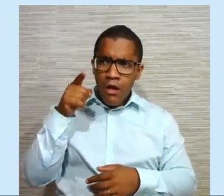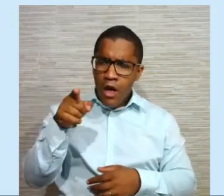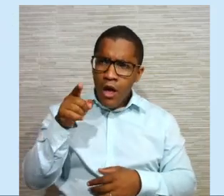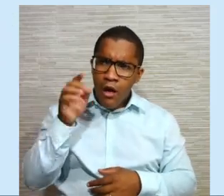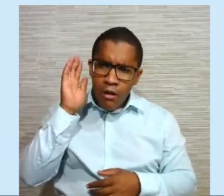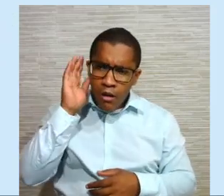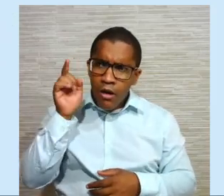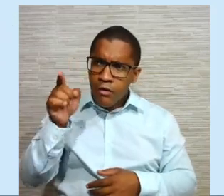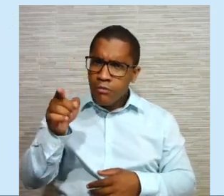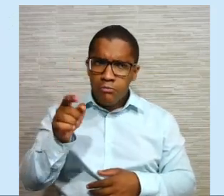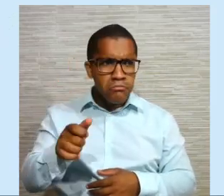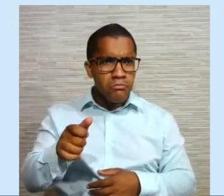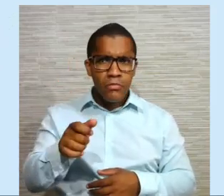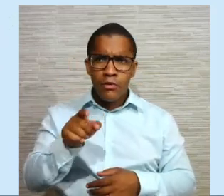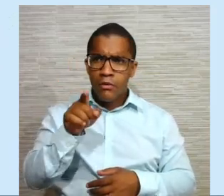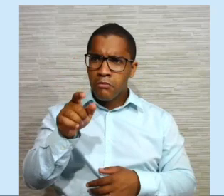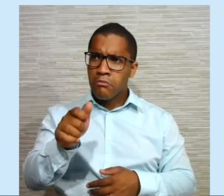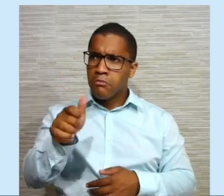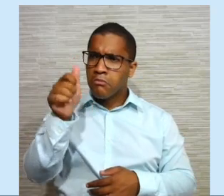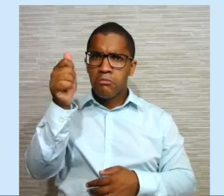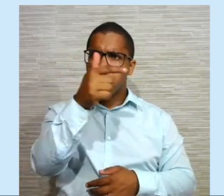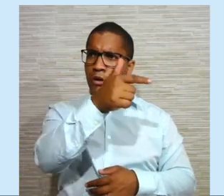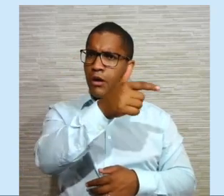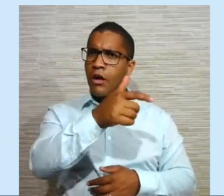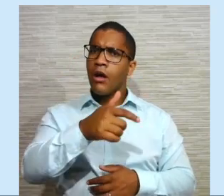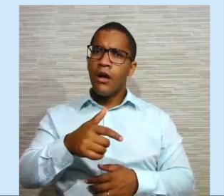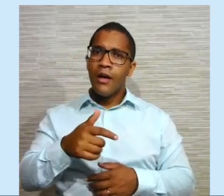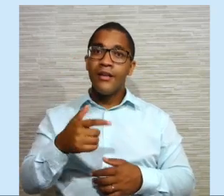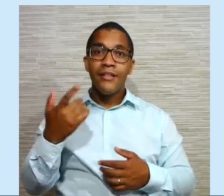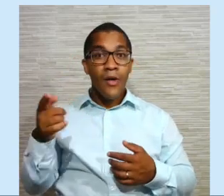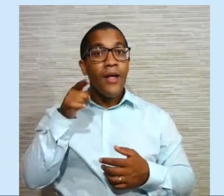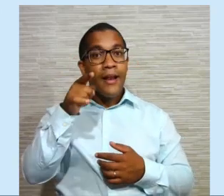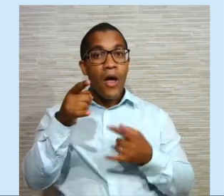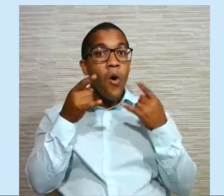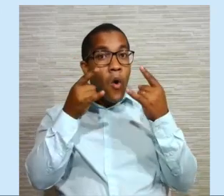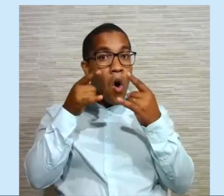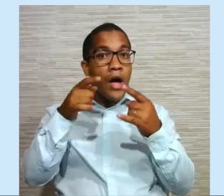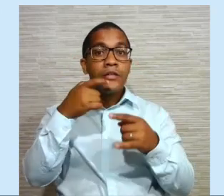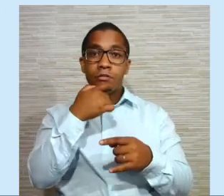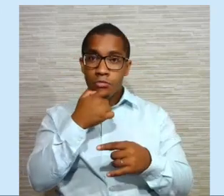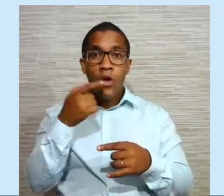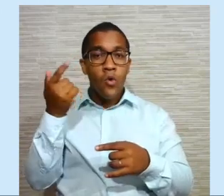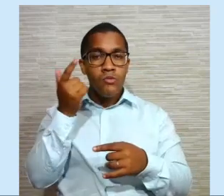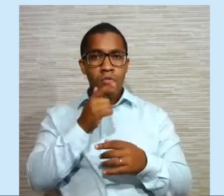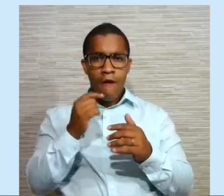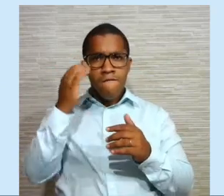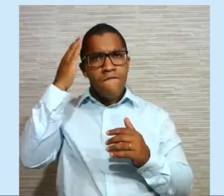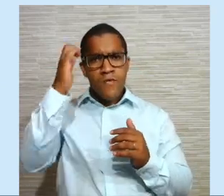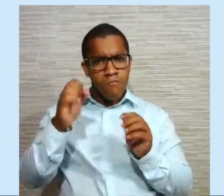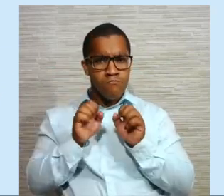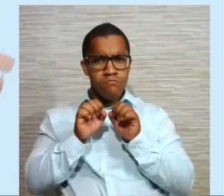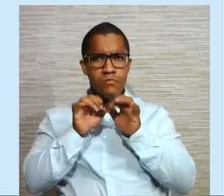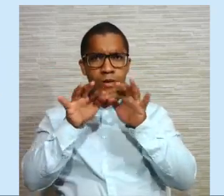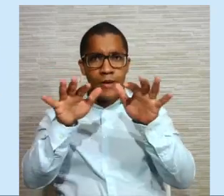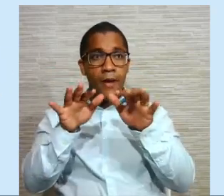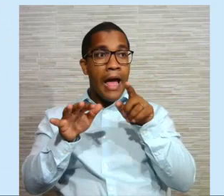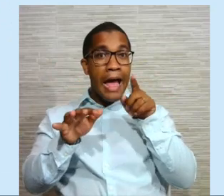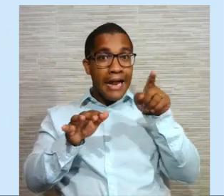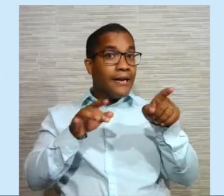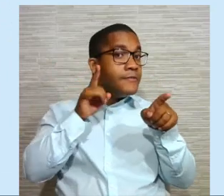rock britânico, ele ganhou um destaque muito grande nesse momento. Aí, os Estados Unidos,